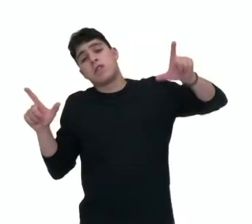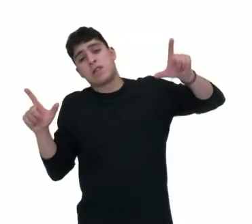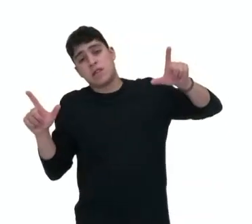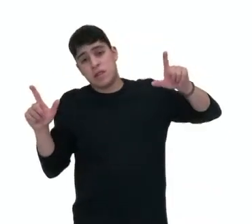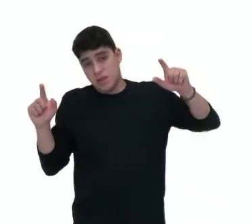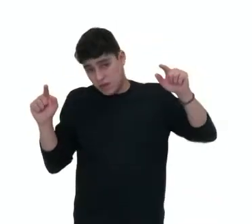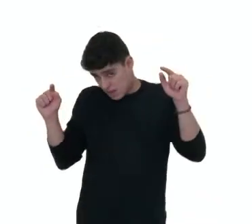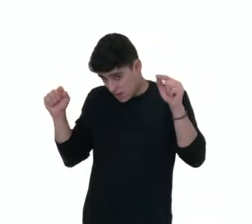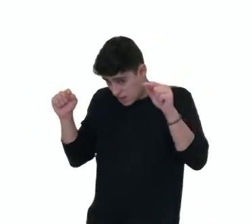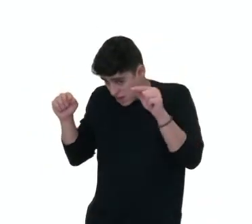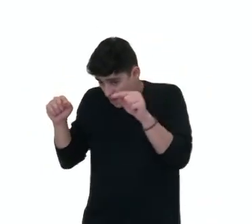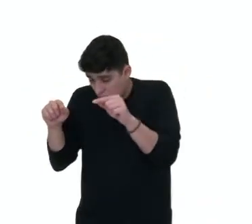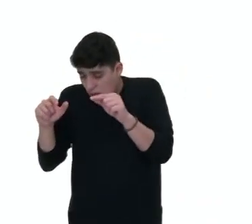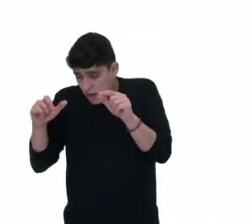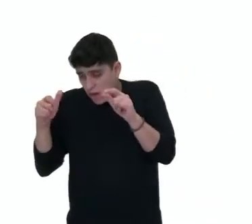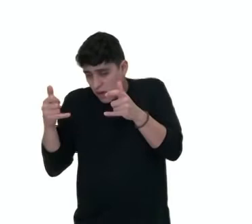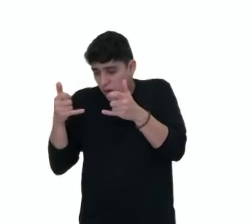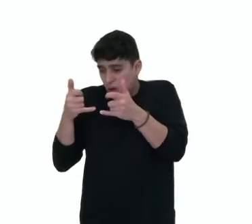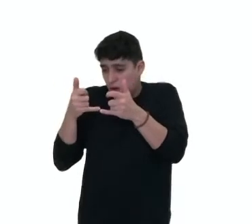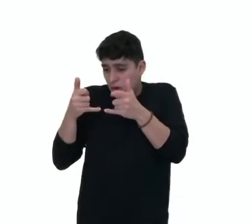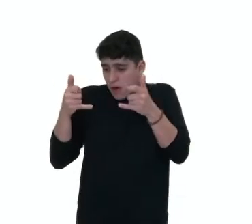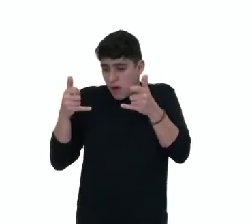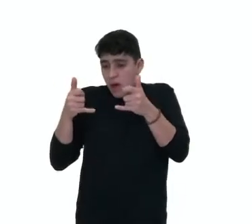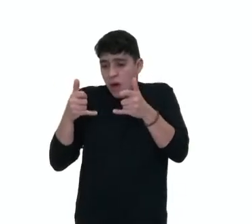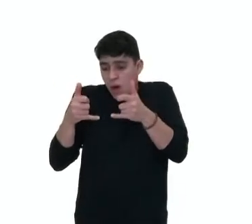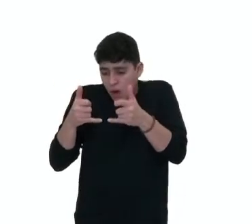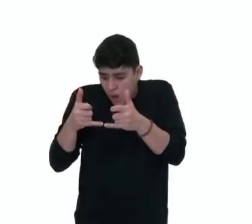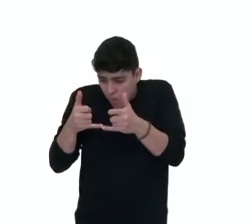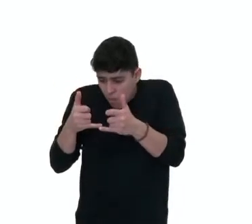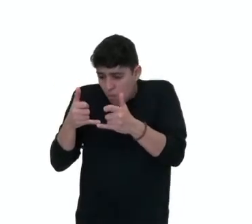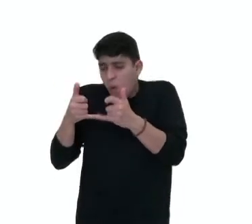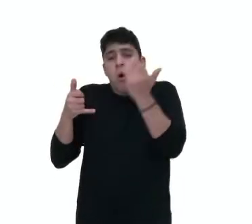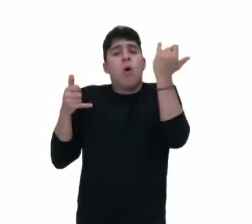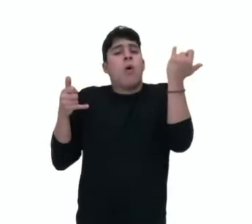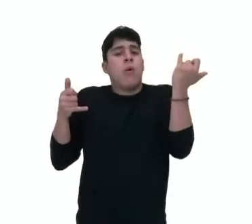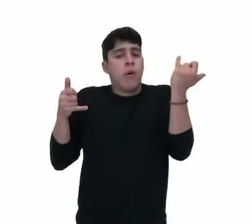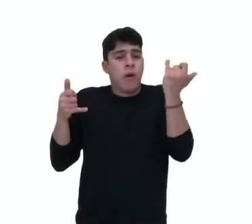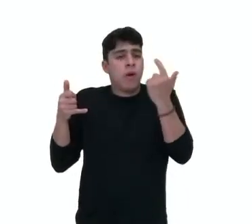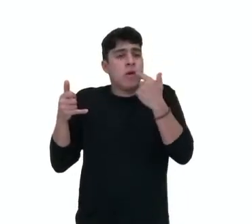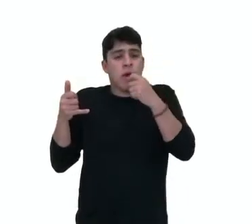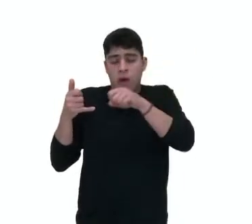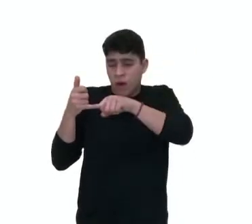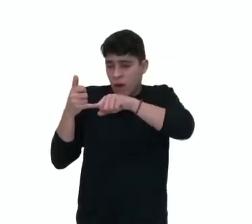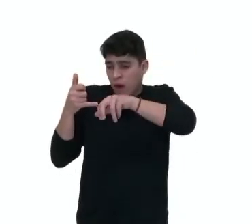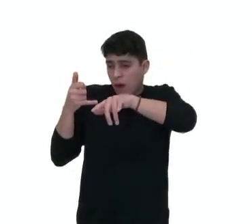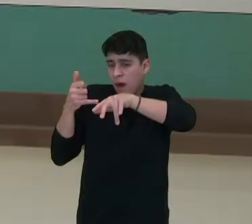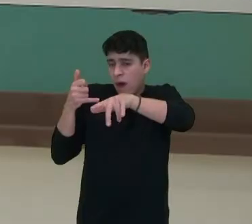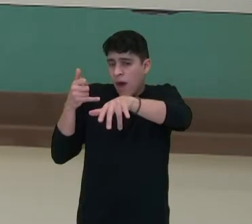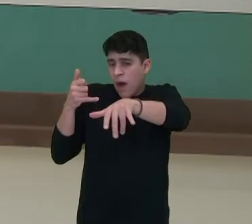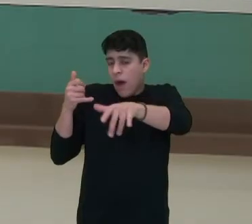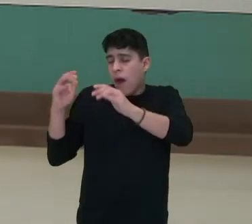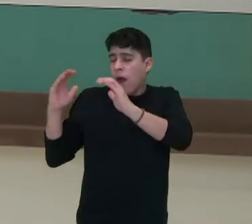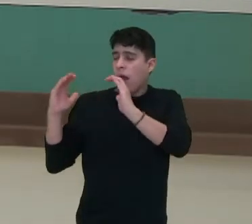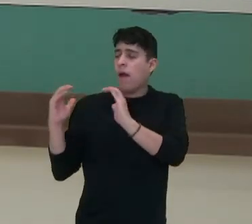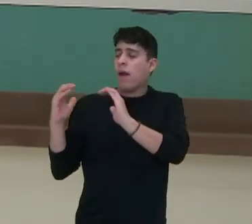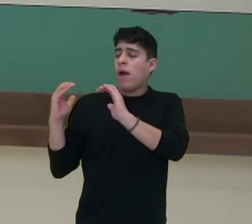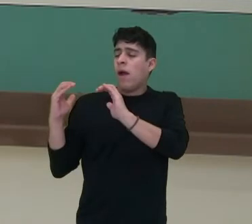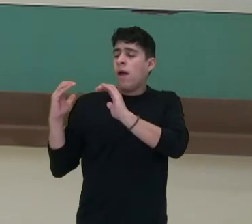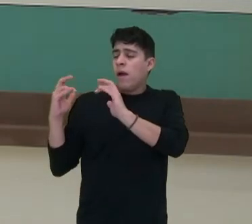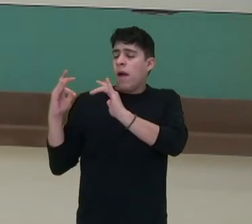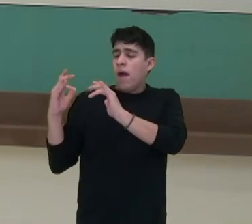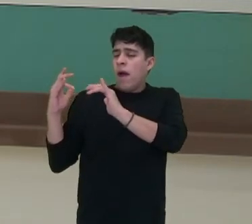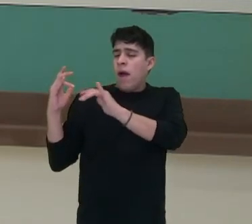Esse vaso sanguíneo, ele rompe, ele estoura e o sangue extravasa. Vai ter uma